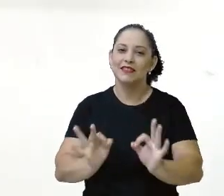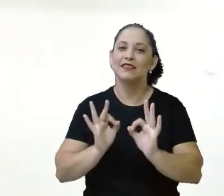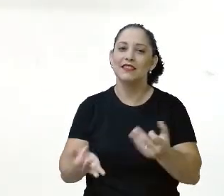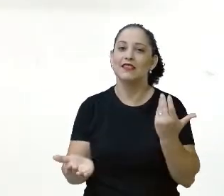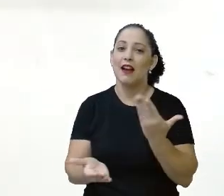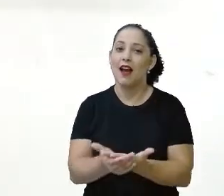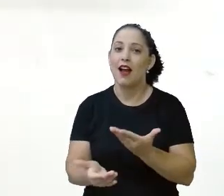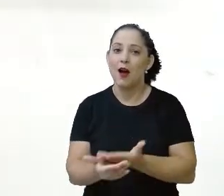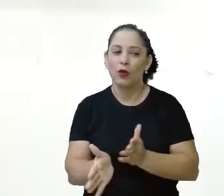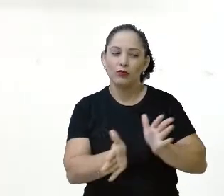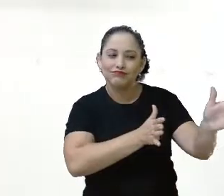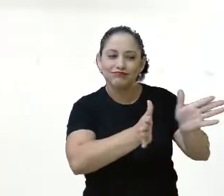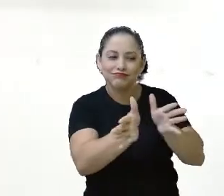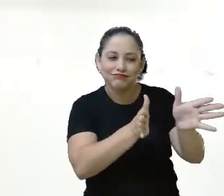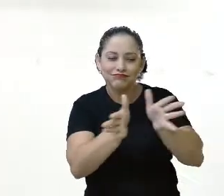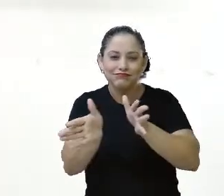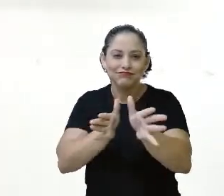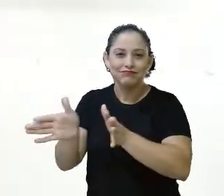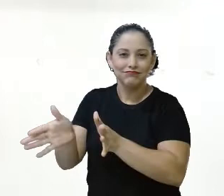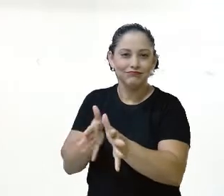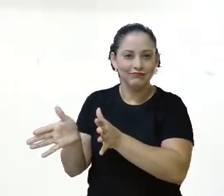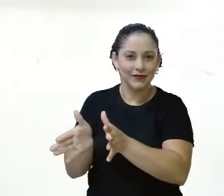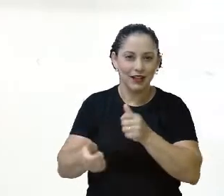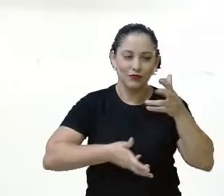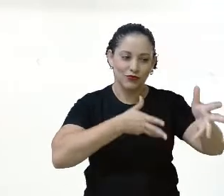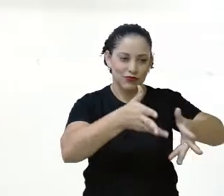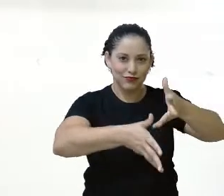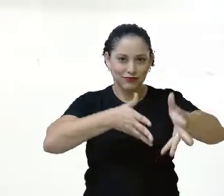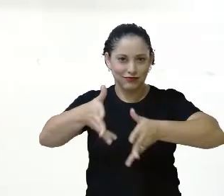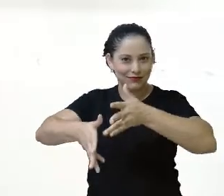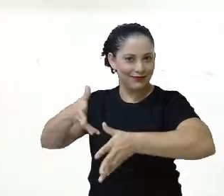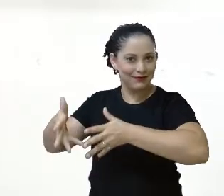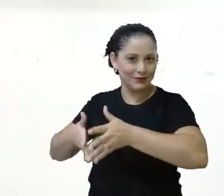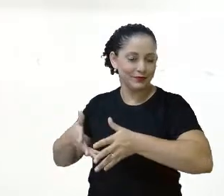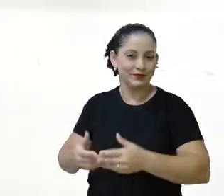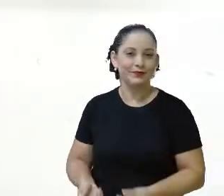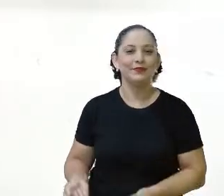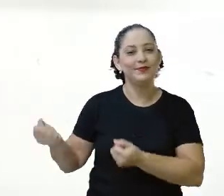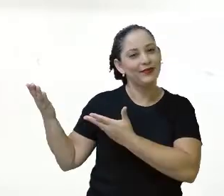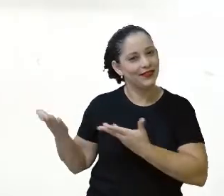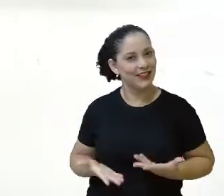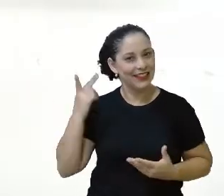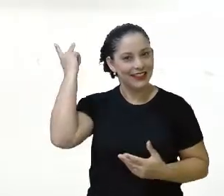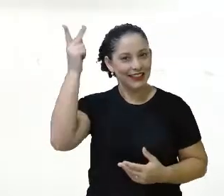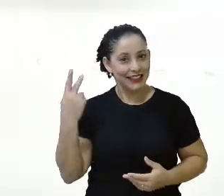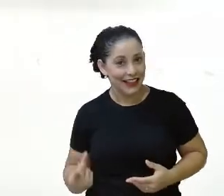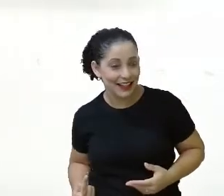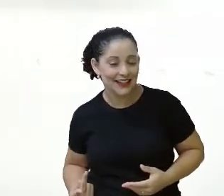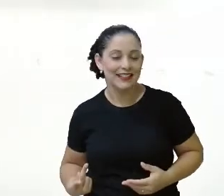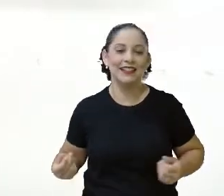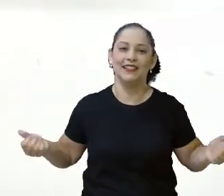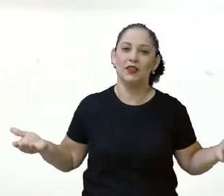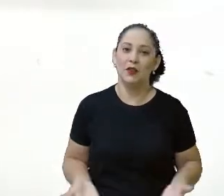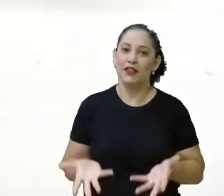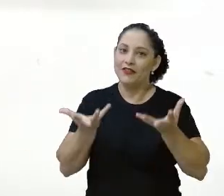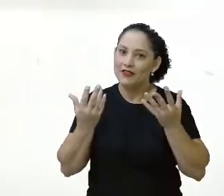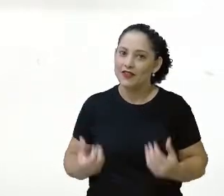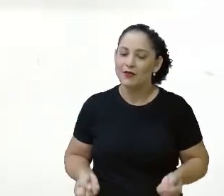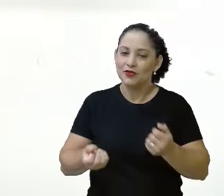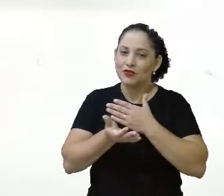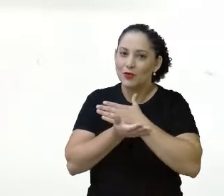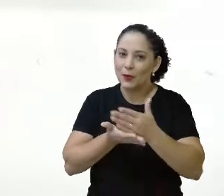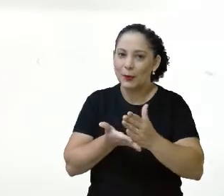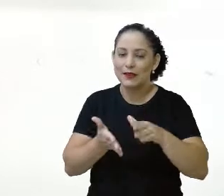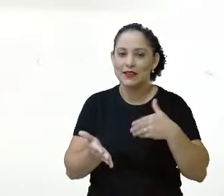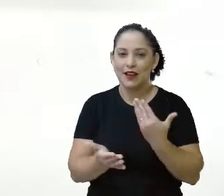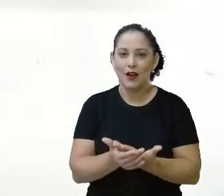essa aula mais acessível a várias pessoas. Então, seja bem-vinda, Késia, e vamos aí para a nossa aula